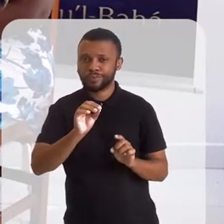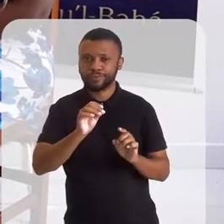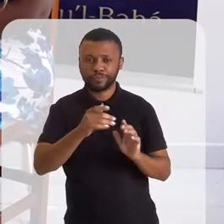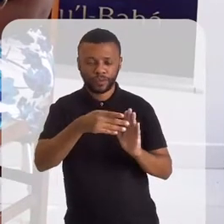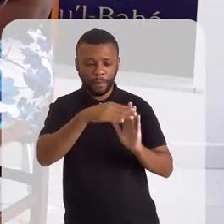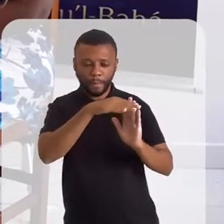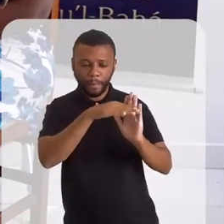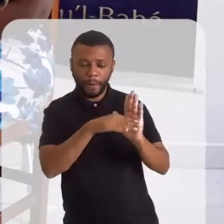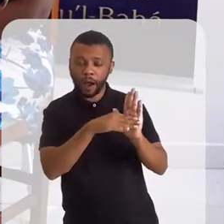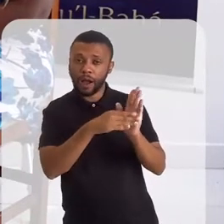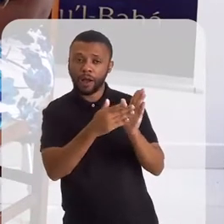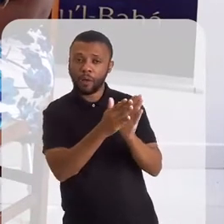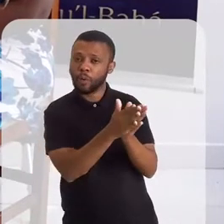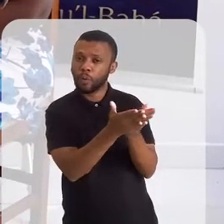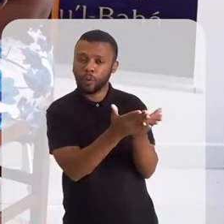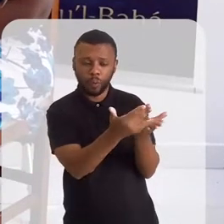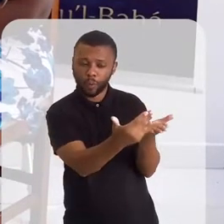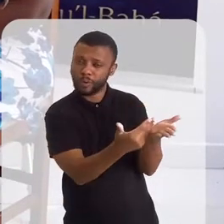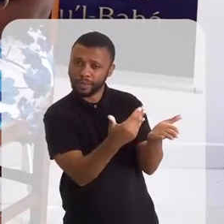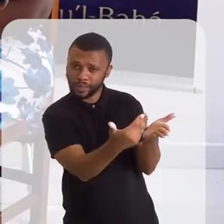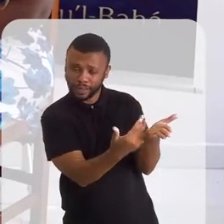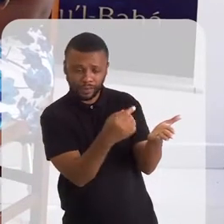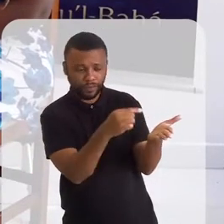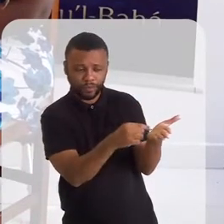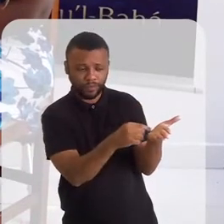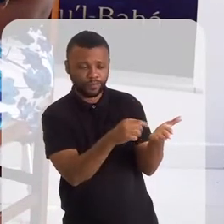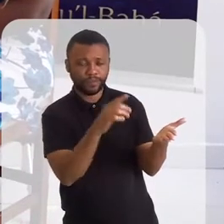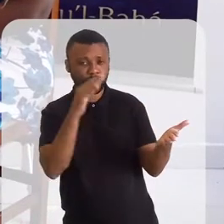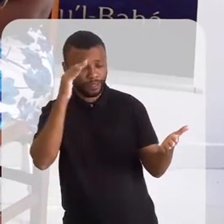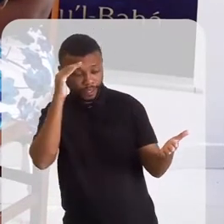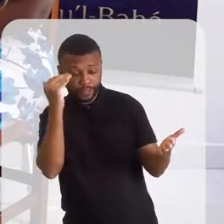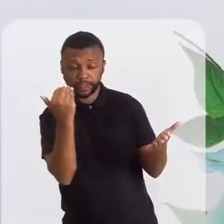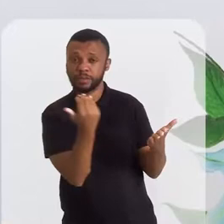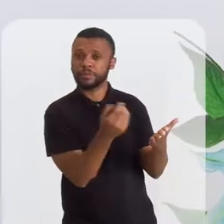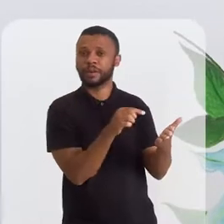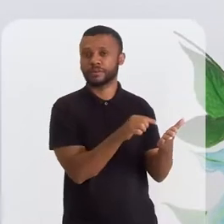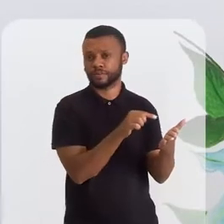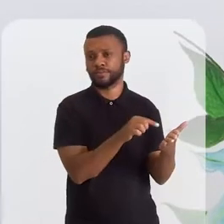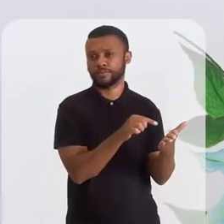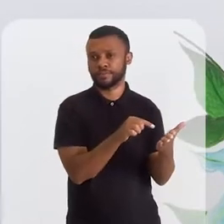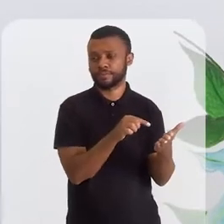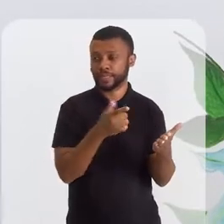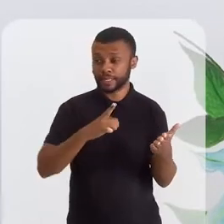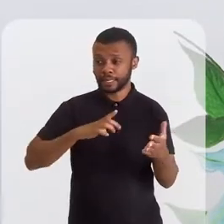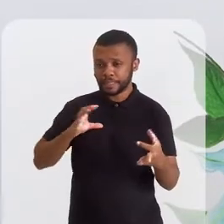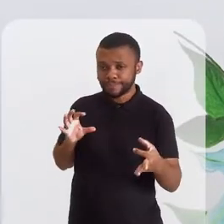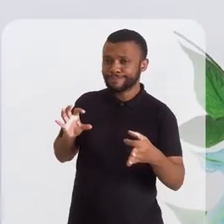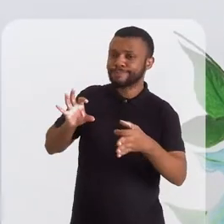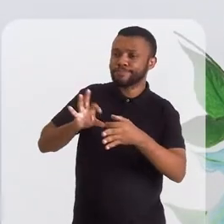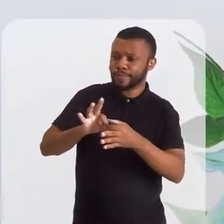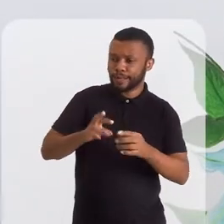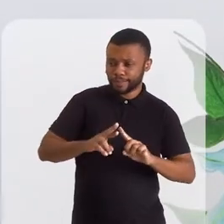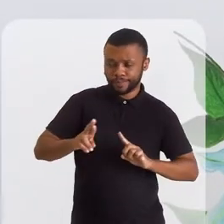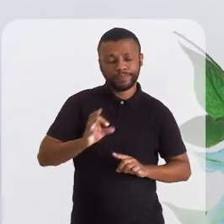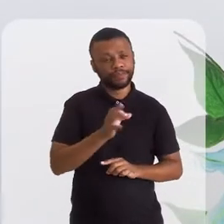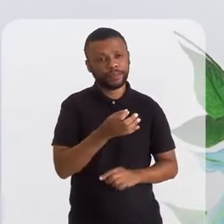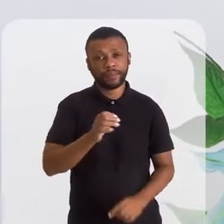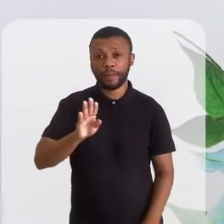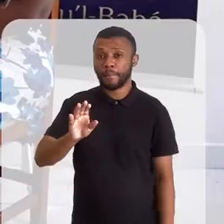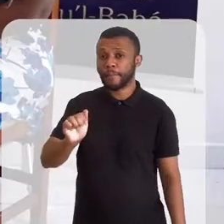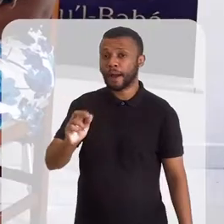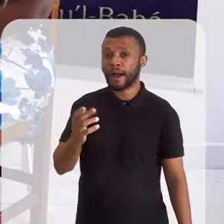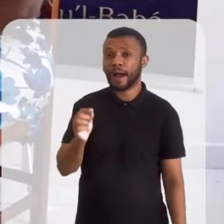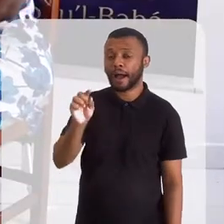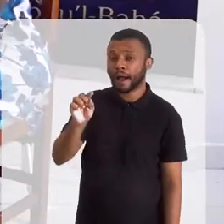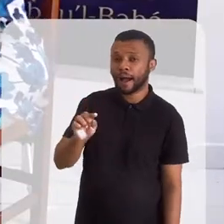isso? O livro que foi escrito, e a partir daí, vocês seguem a religião. Exatamente.